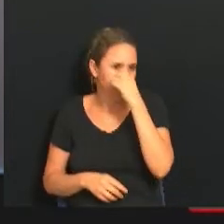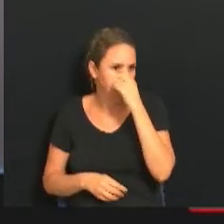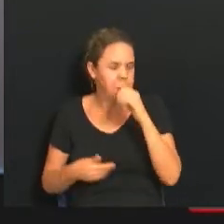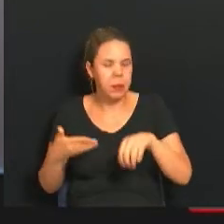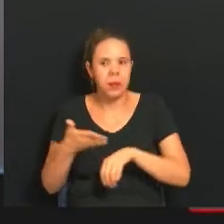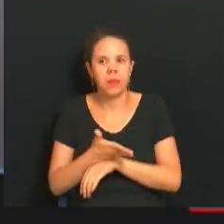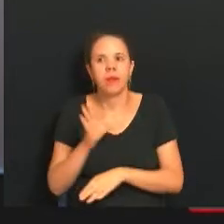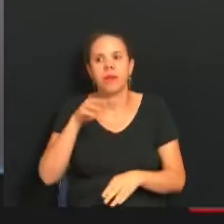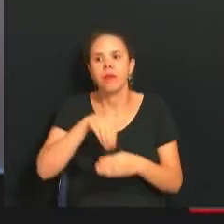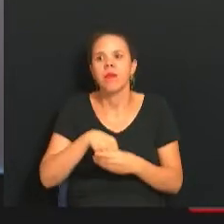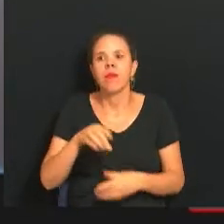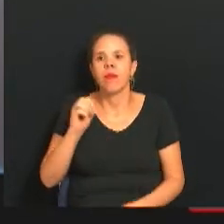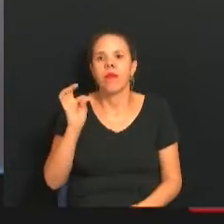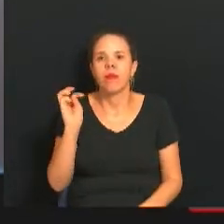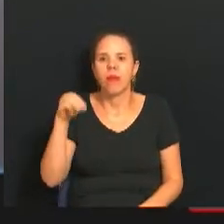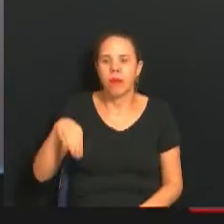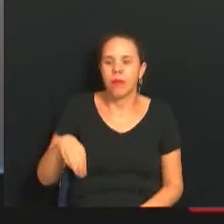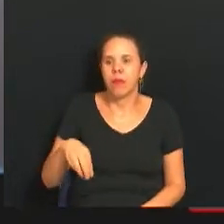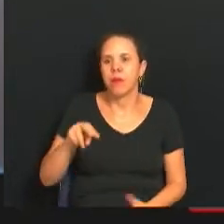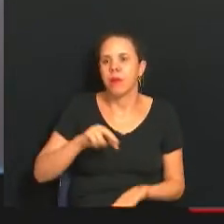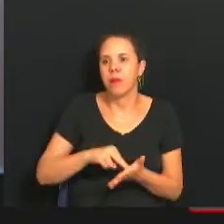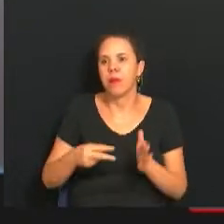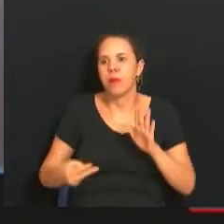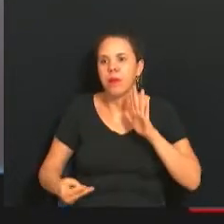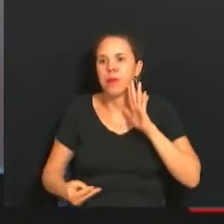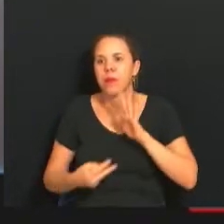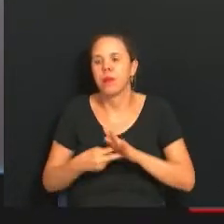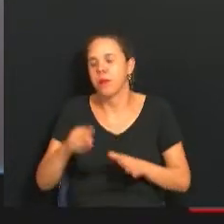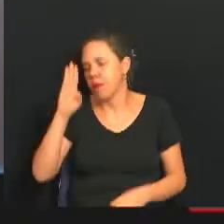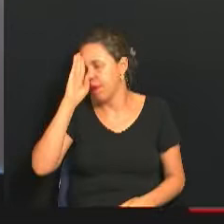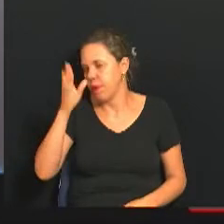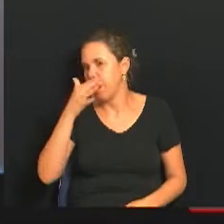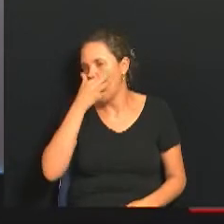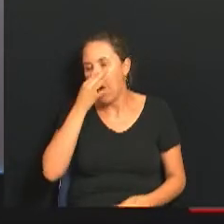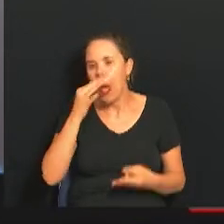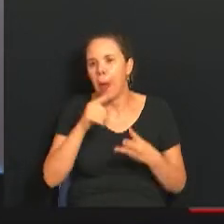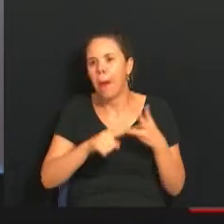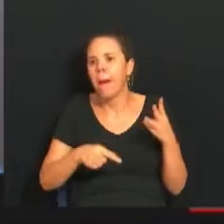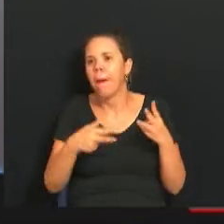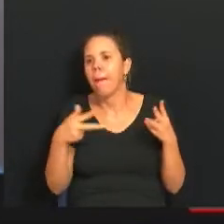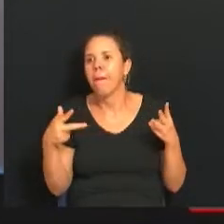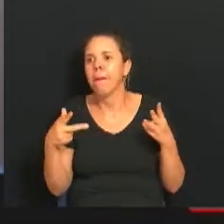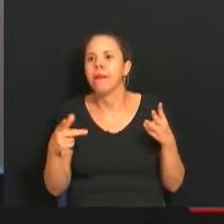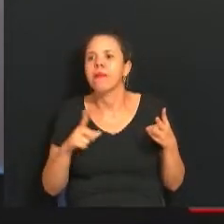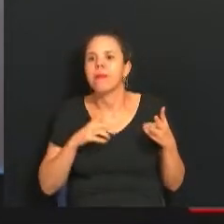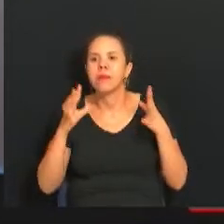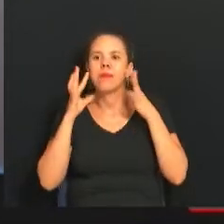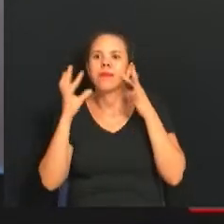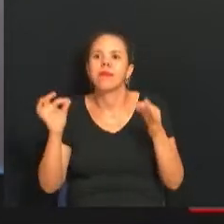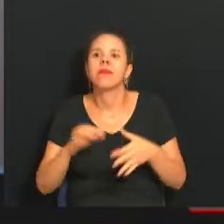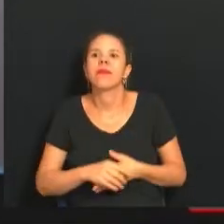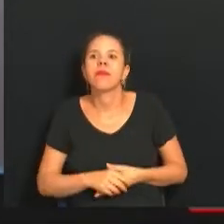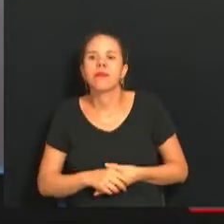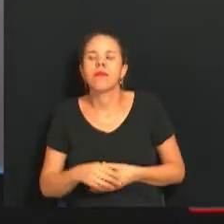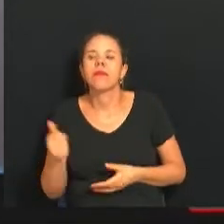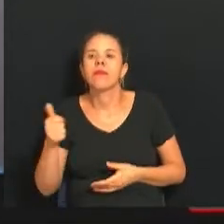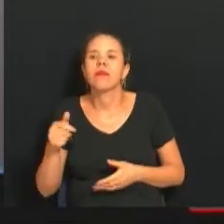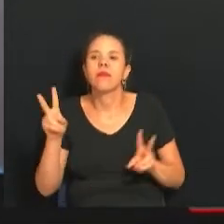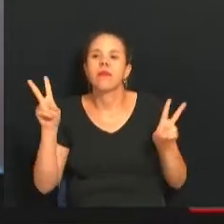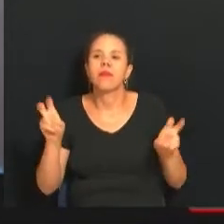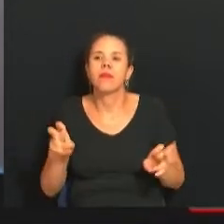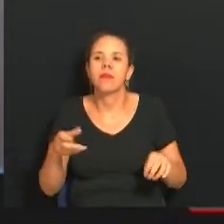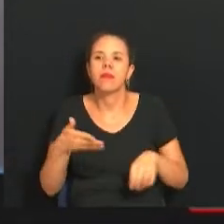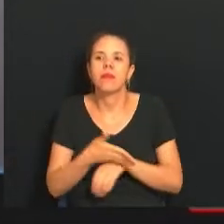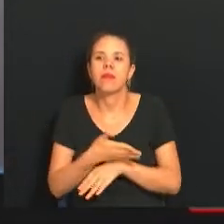dentro da OTAN, isso significaria principalmente três coisas, Gabriel, que a gente tem que prestar atenção. A primeira questão é a